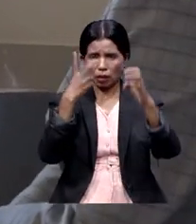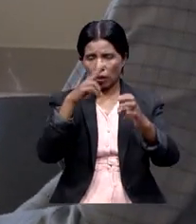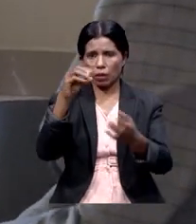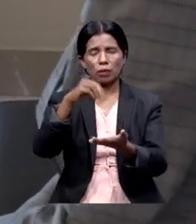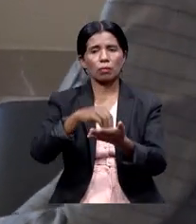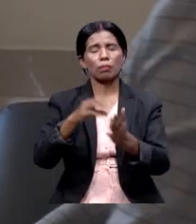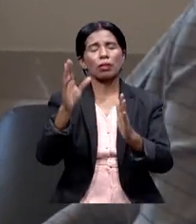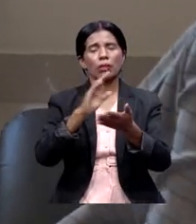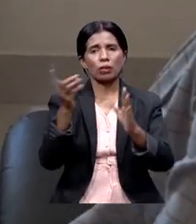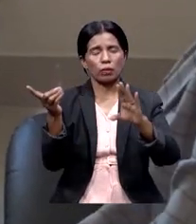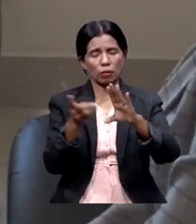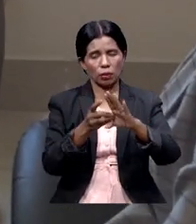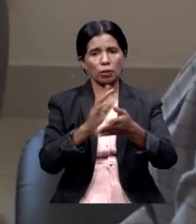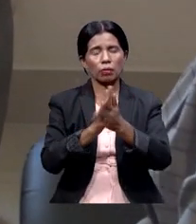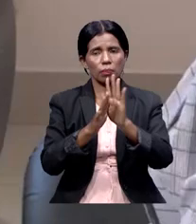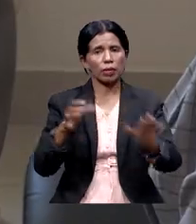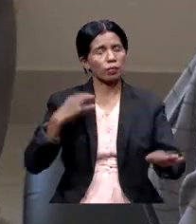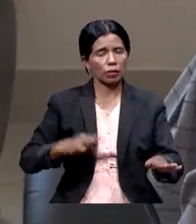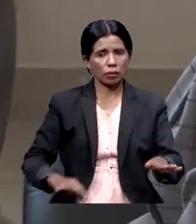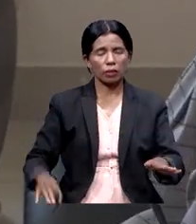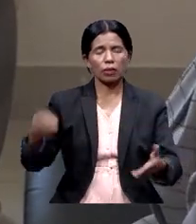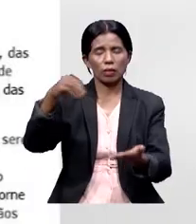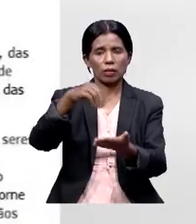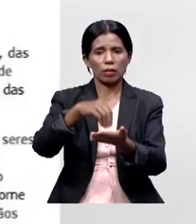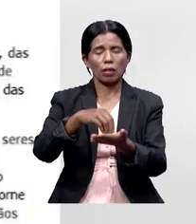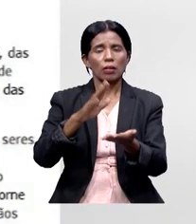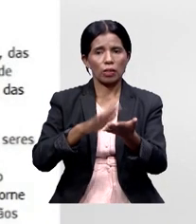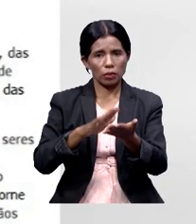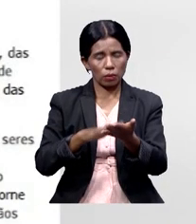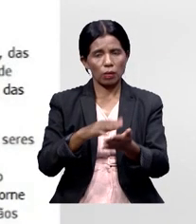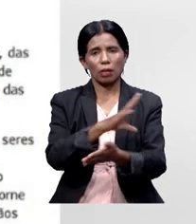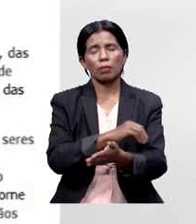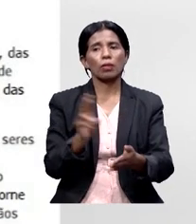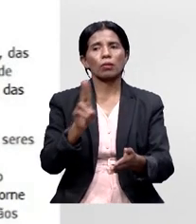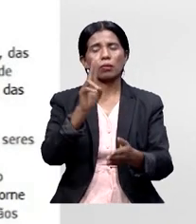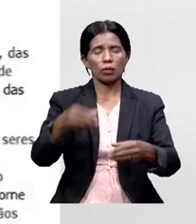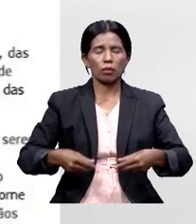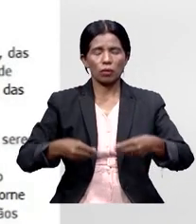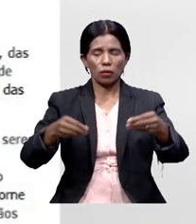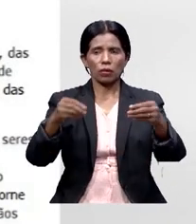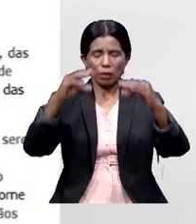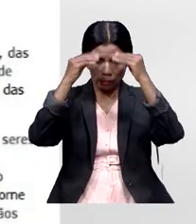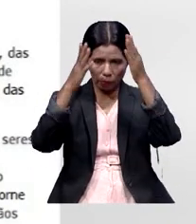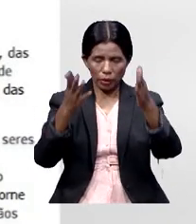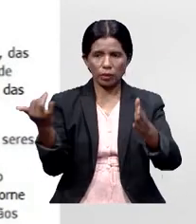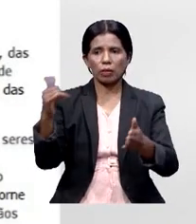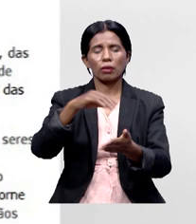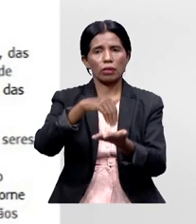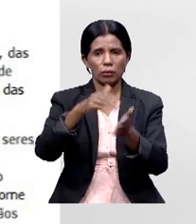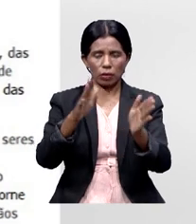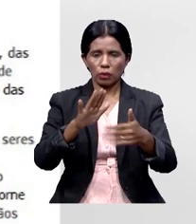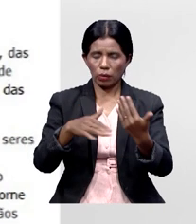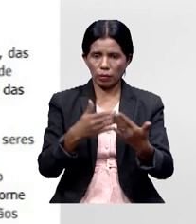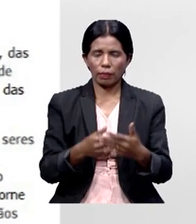documento Paz na Fraternidade, onde retoma e a currículo escolar no uso de formação para docentes e estudantes. Sira. A